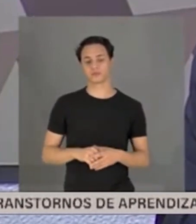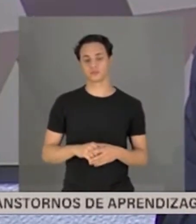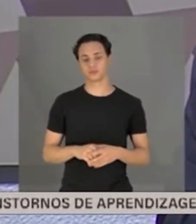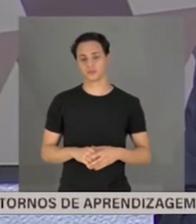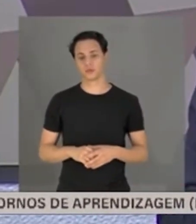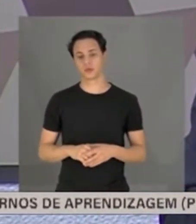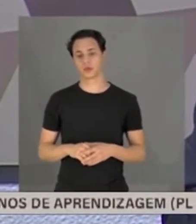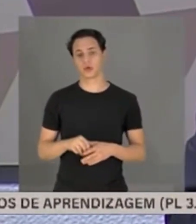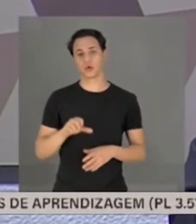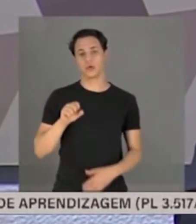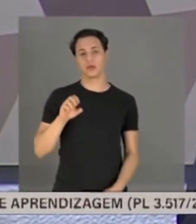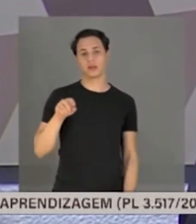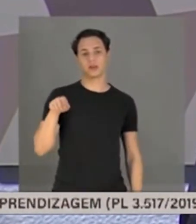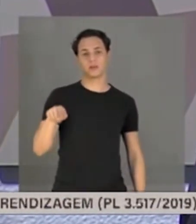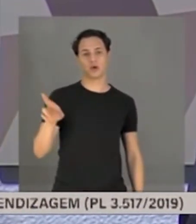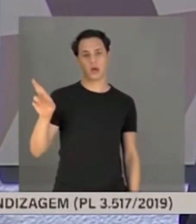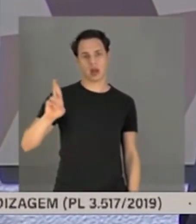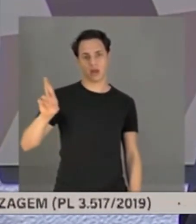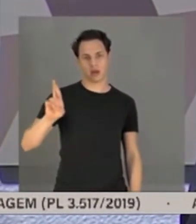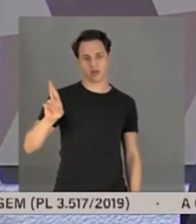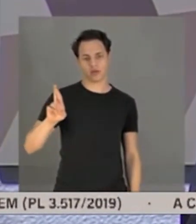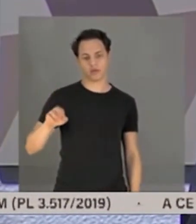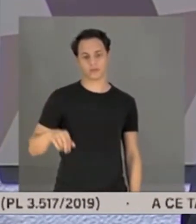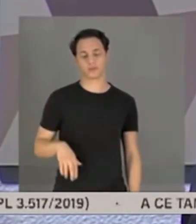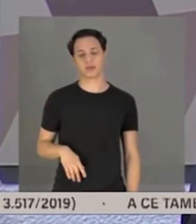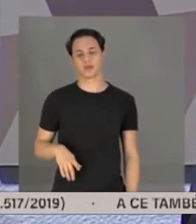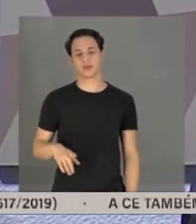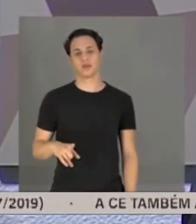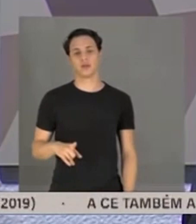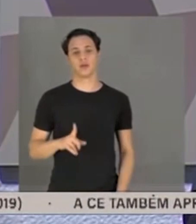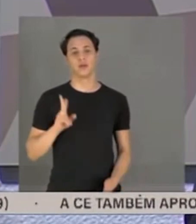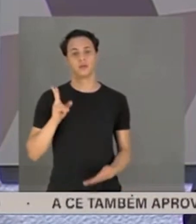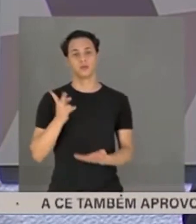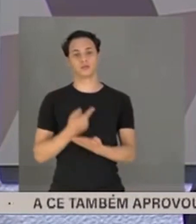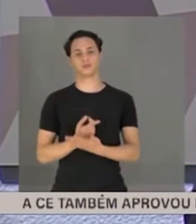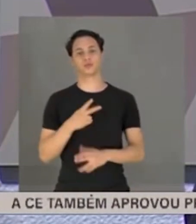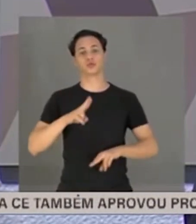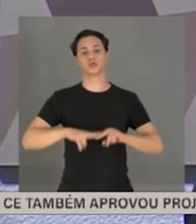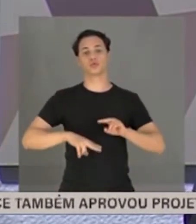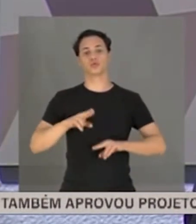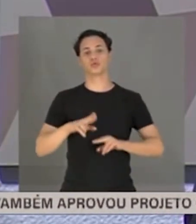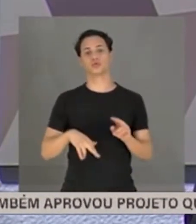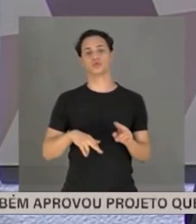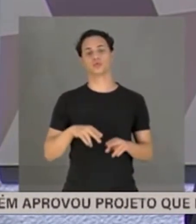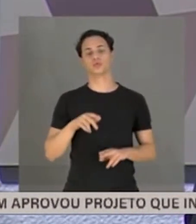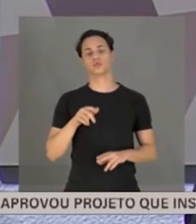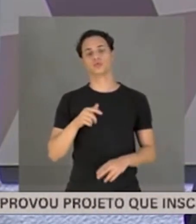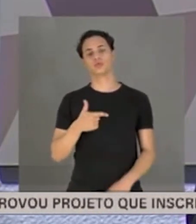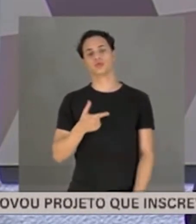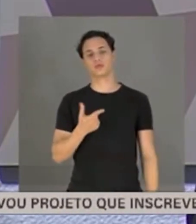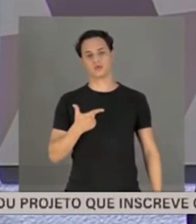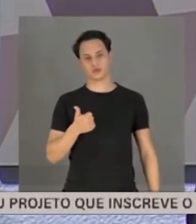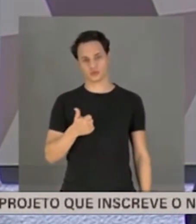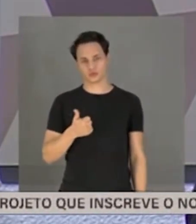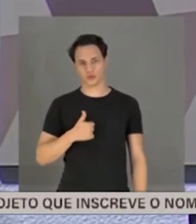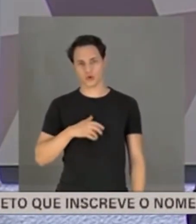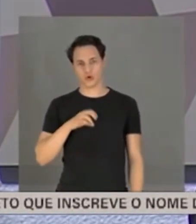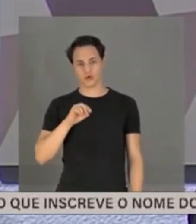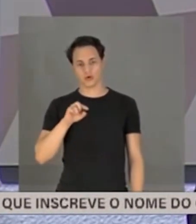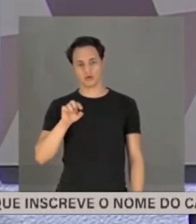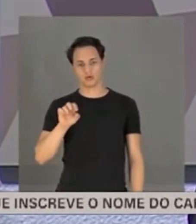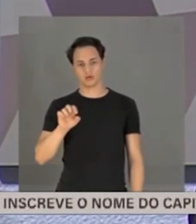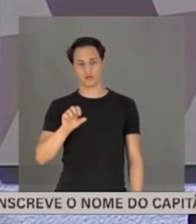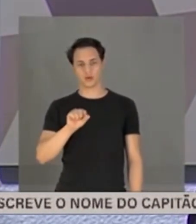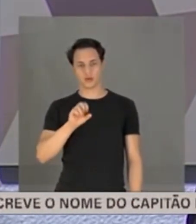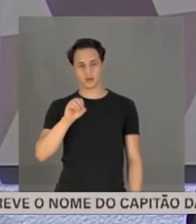de 80 mil reais é de junho de 2021. Isso. 80 mil reais, junho